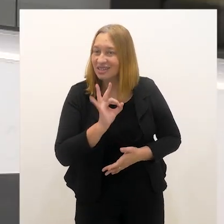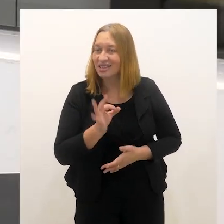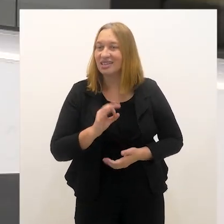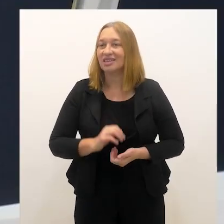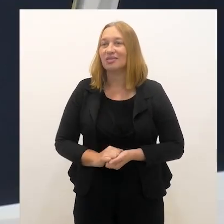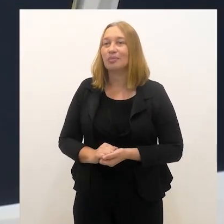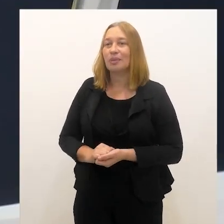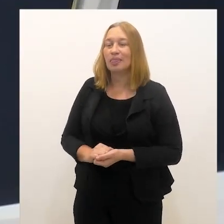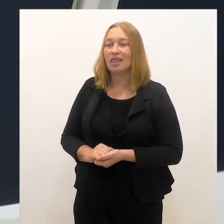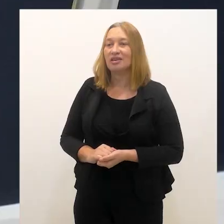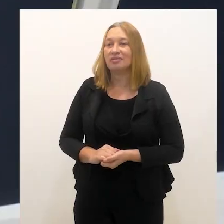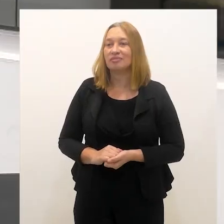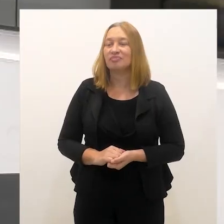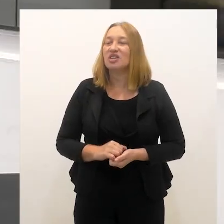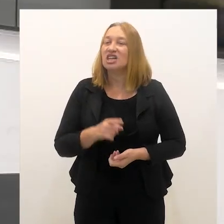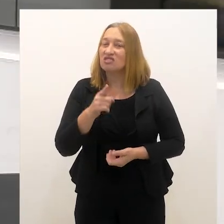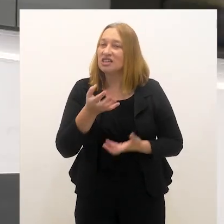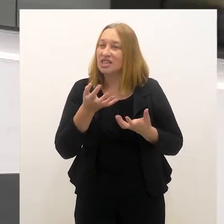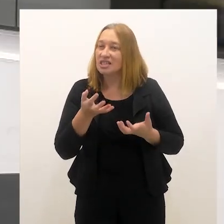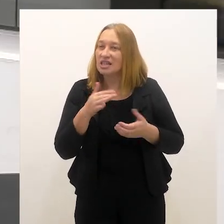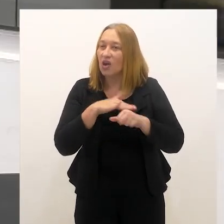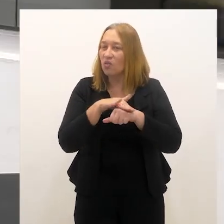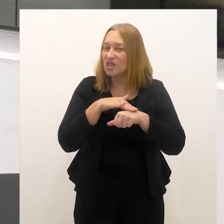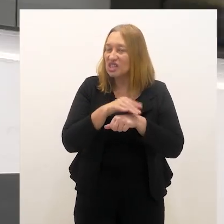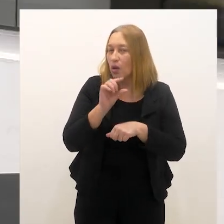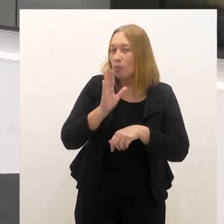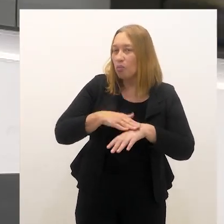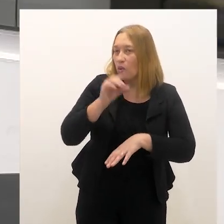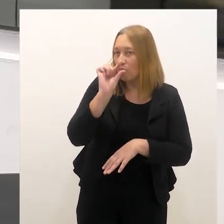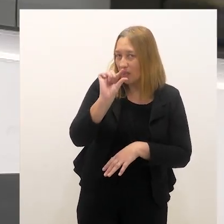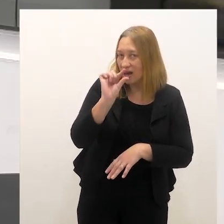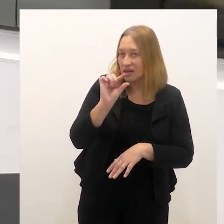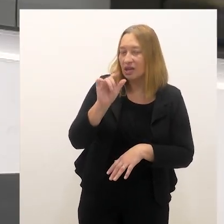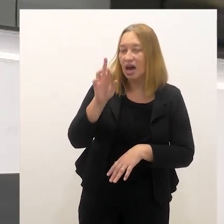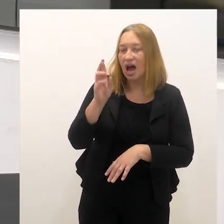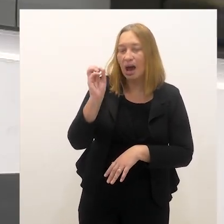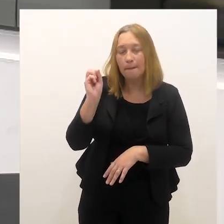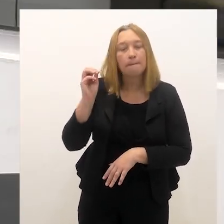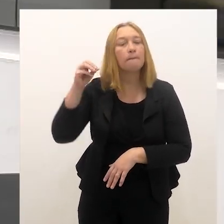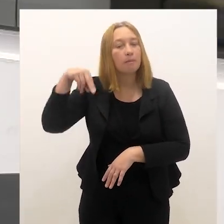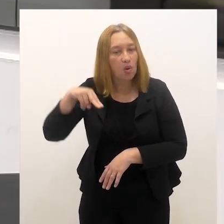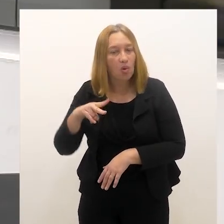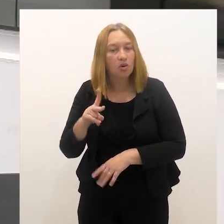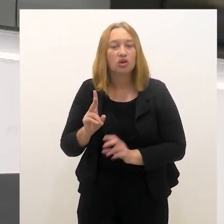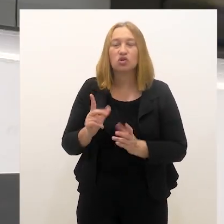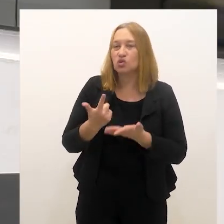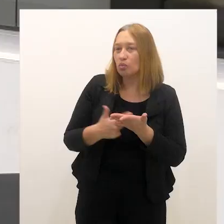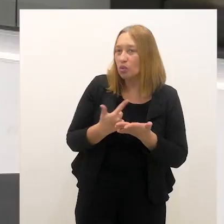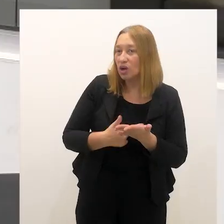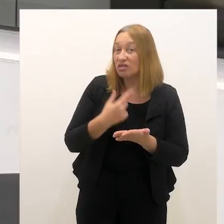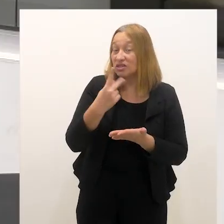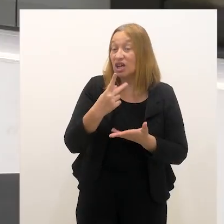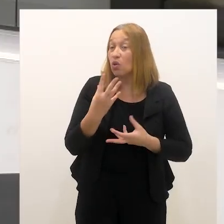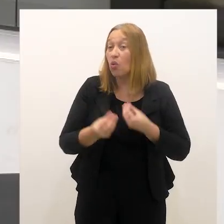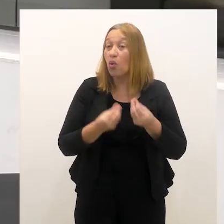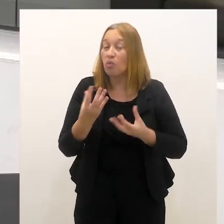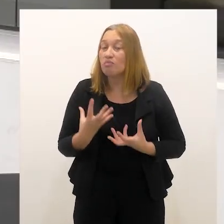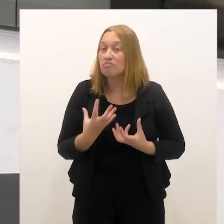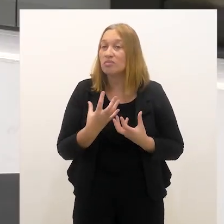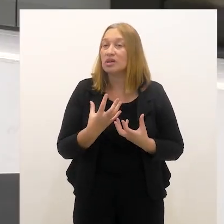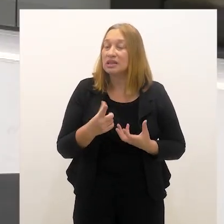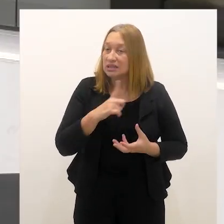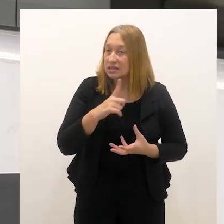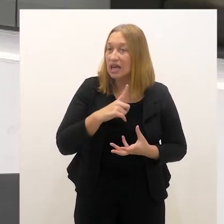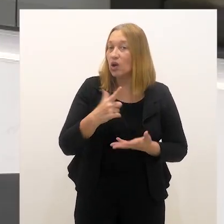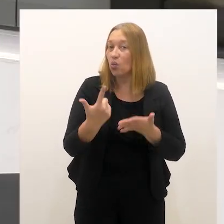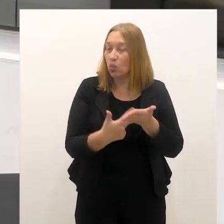certeza. Olha, se você quiser conversar um pouco mais com o Ramon Rodrigues sobre o livro, como adquirir o